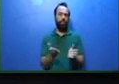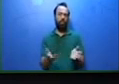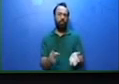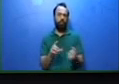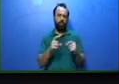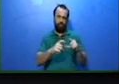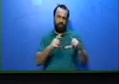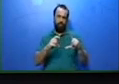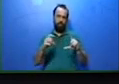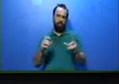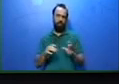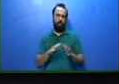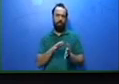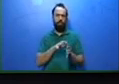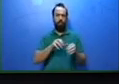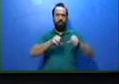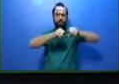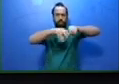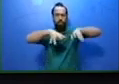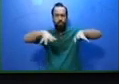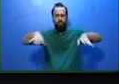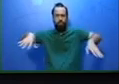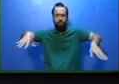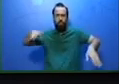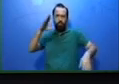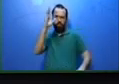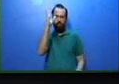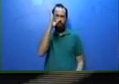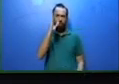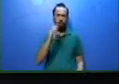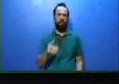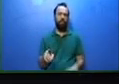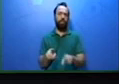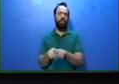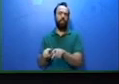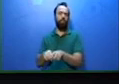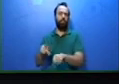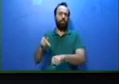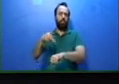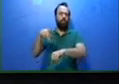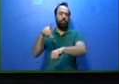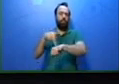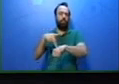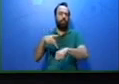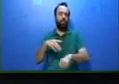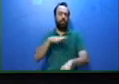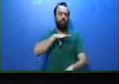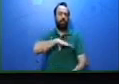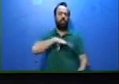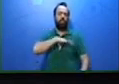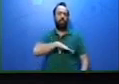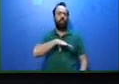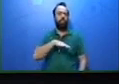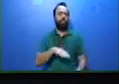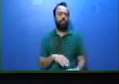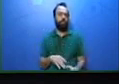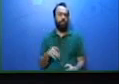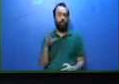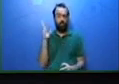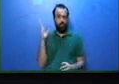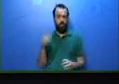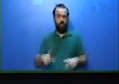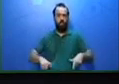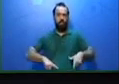são distribuídos no Brasil e em Portugal. Publica seus quadrinhos nos jornais Folha de São